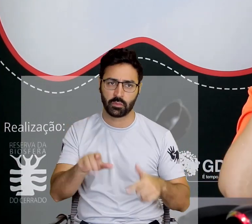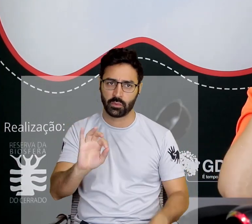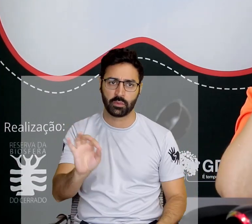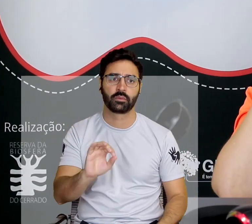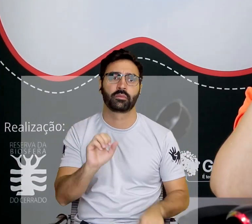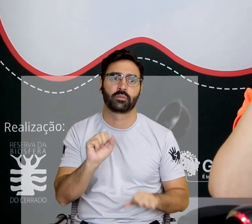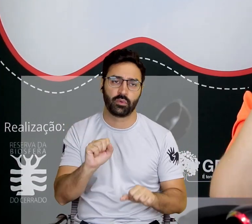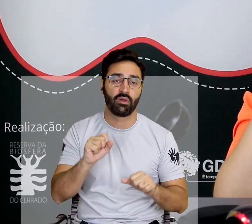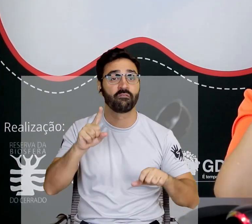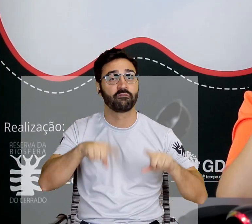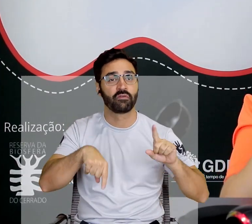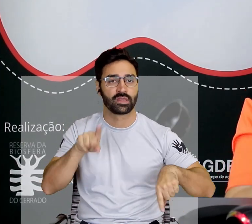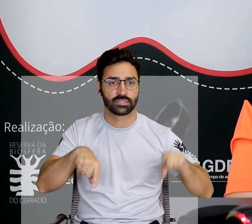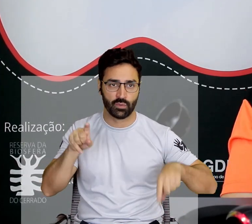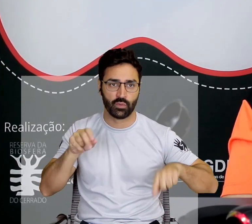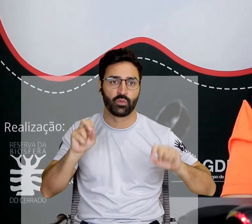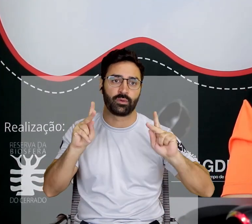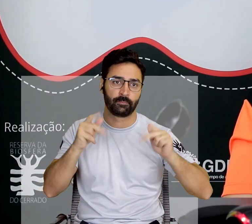É só uma variação.